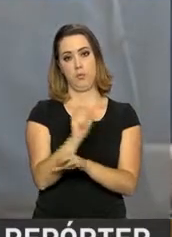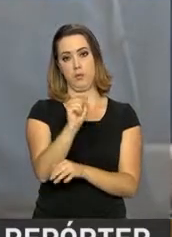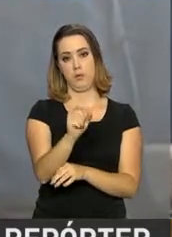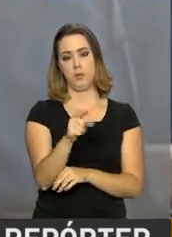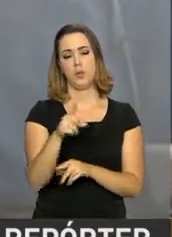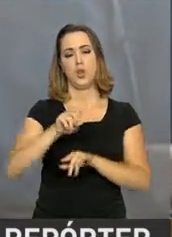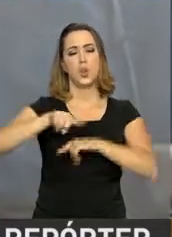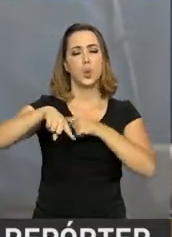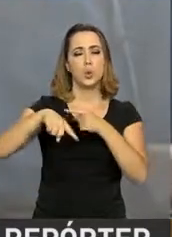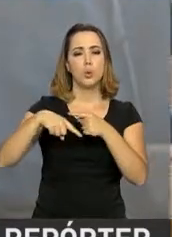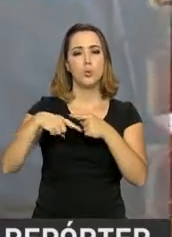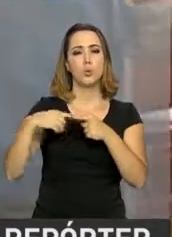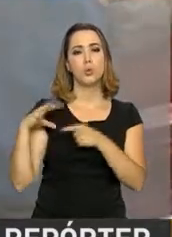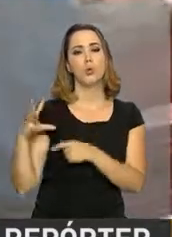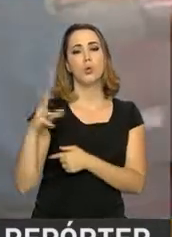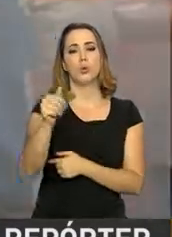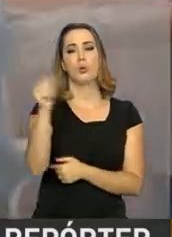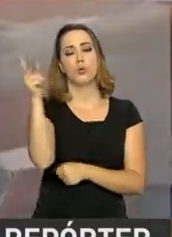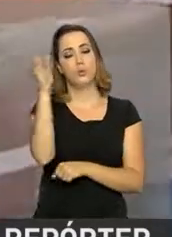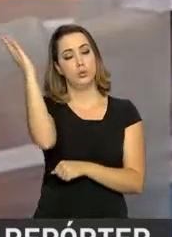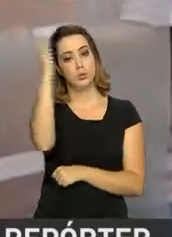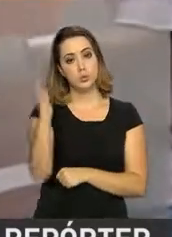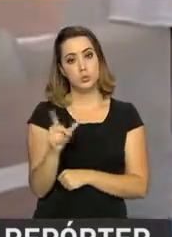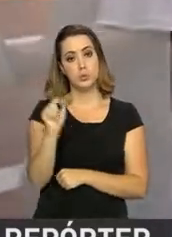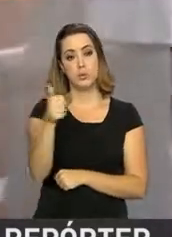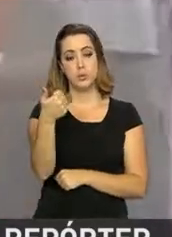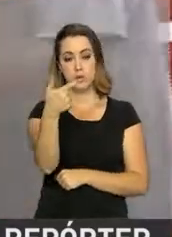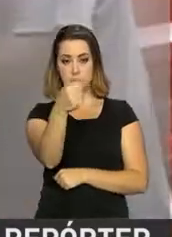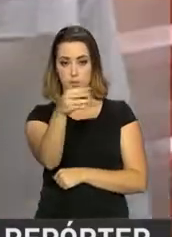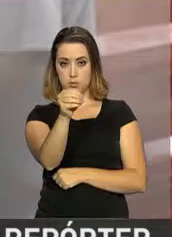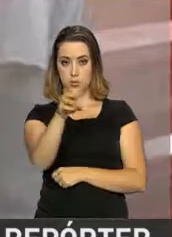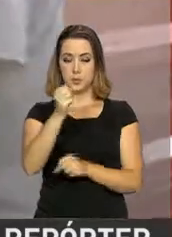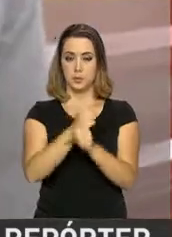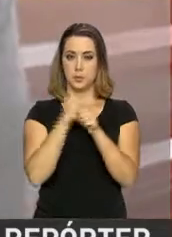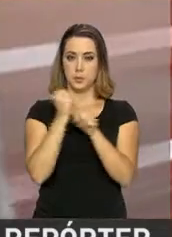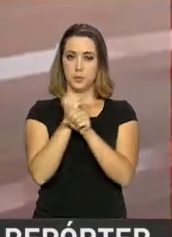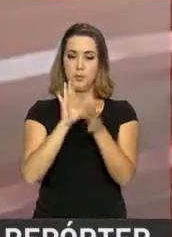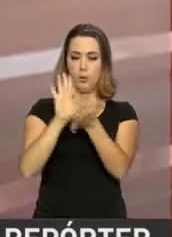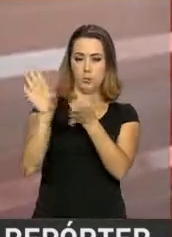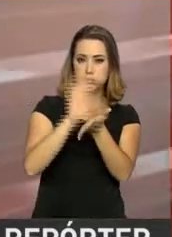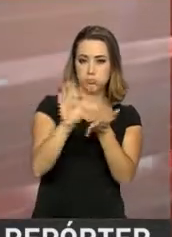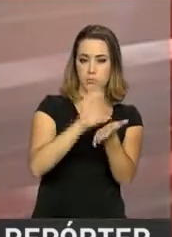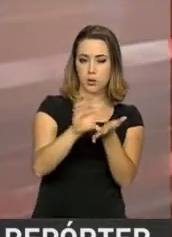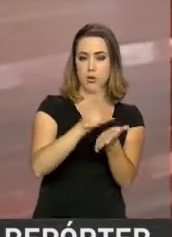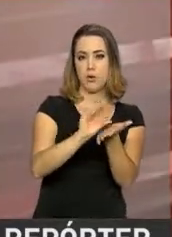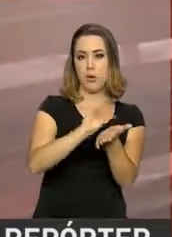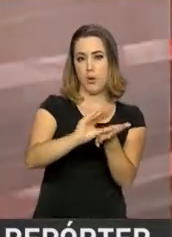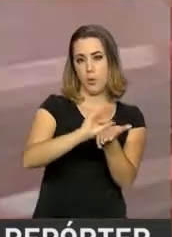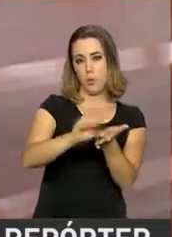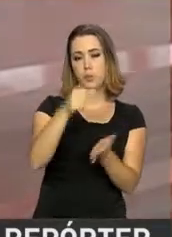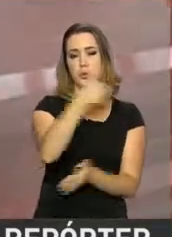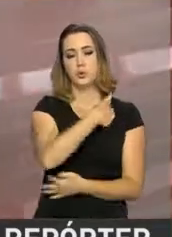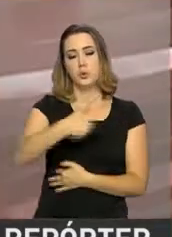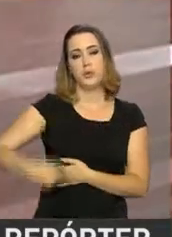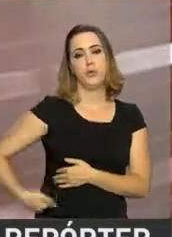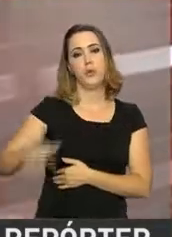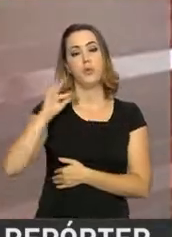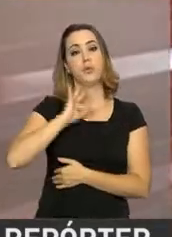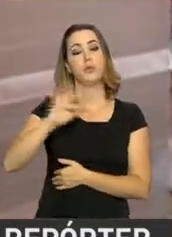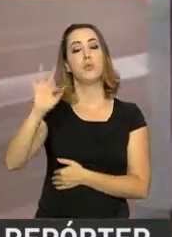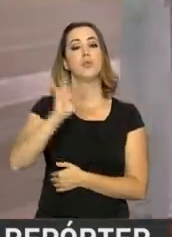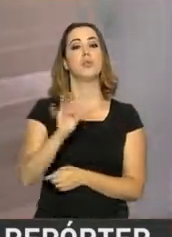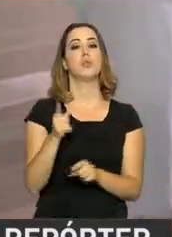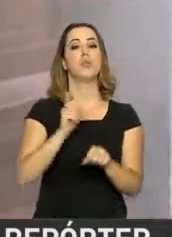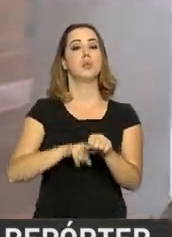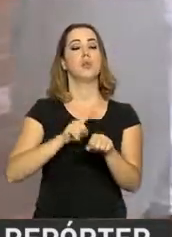obras de infraestrutura que estavam paralisadas vão receber recursos do orçamento geral da união o prazo para a retomada dos trabalhos